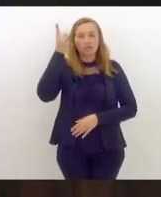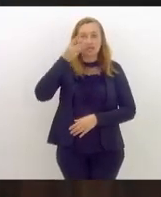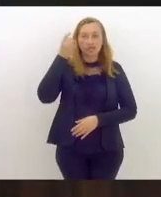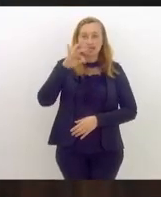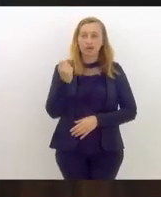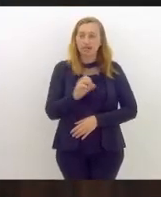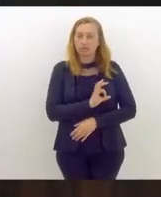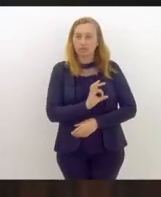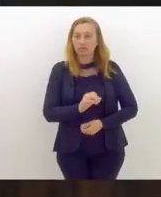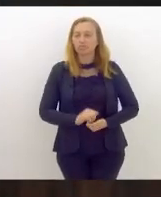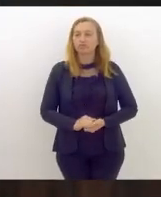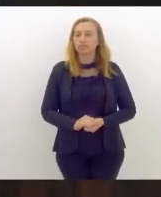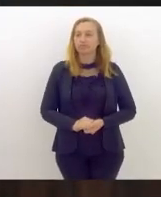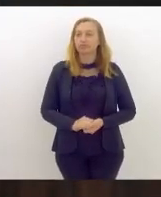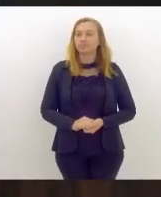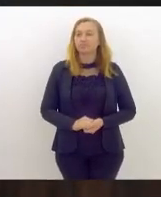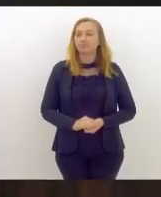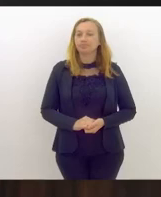Rocha.